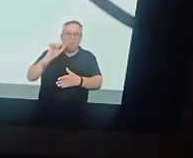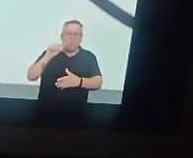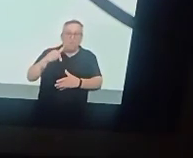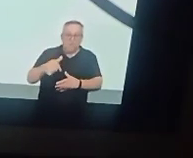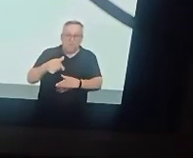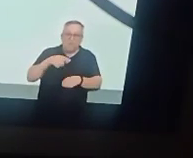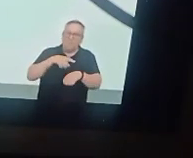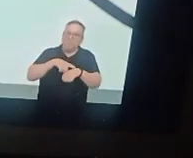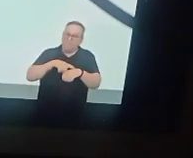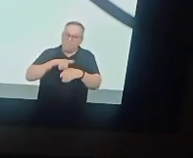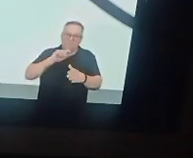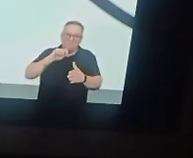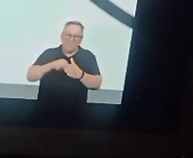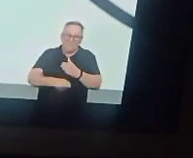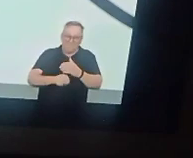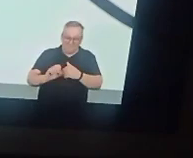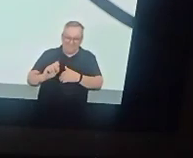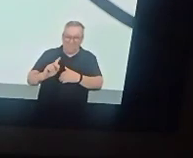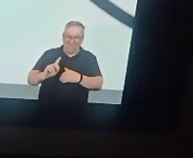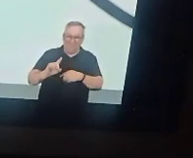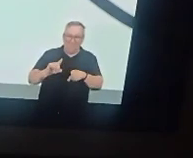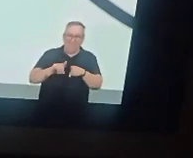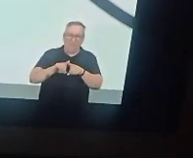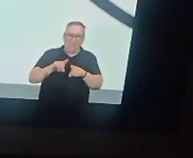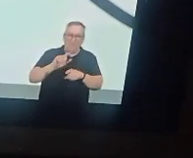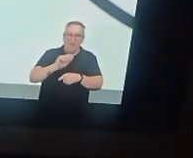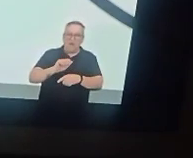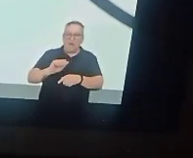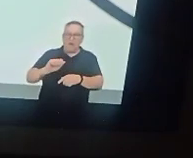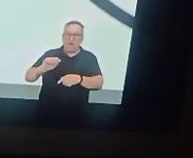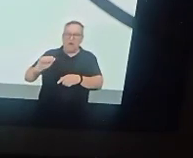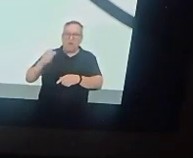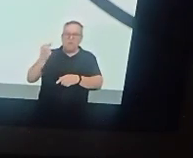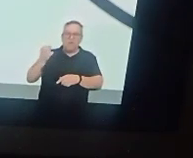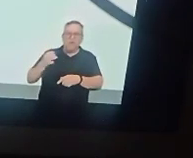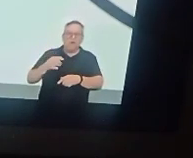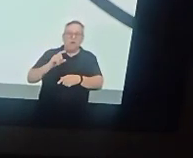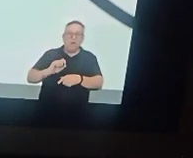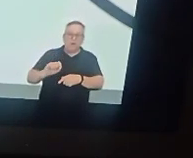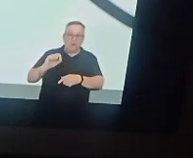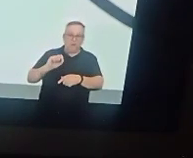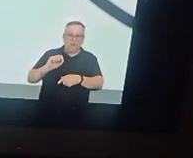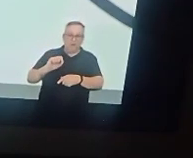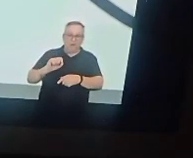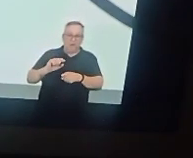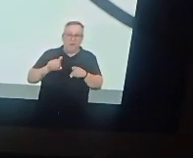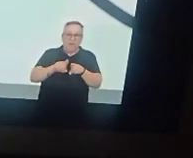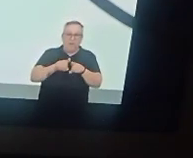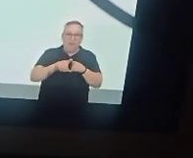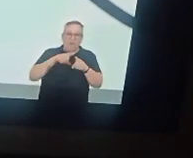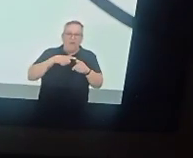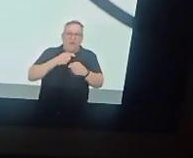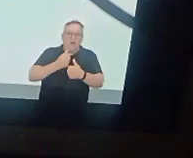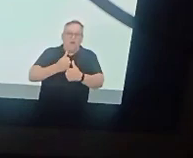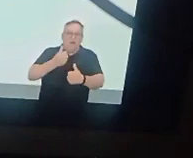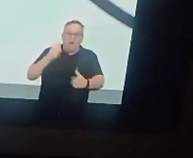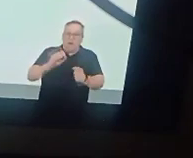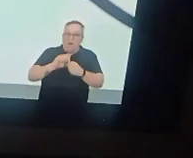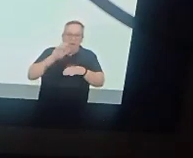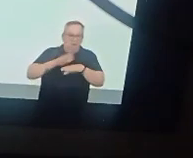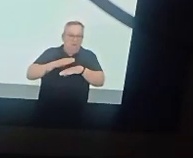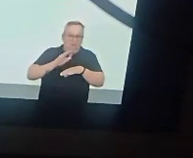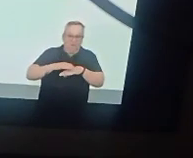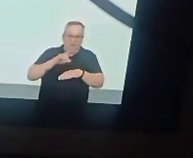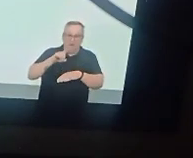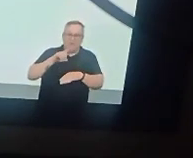ao período de inscrições. E o que eu quero, inclusive, colocar aqui, embora as diretorias não façam